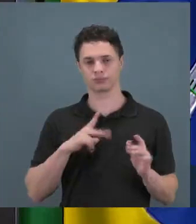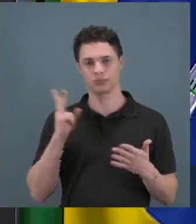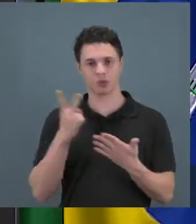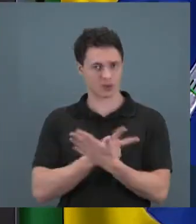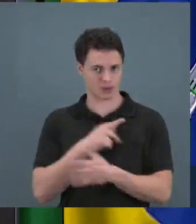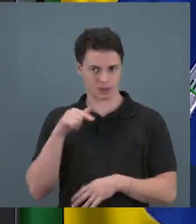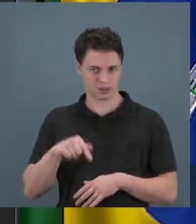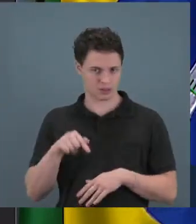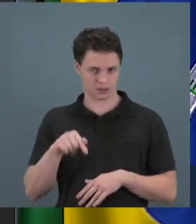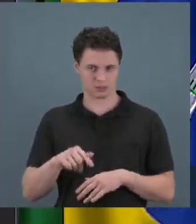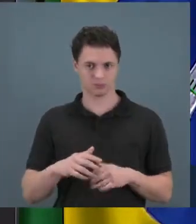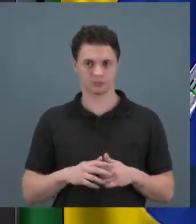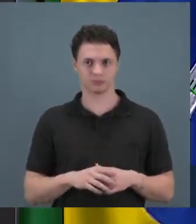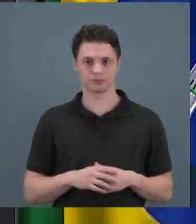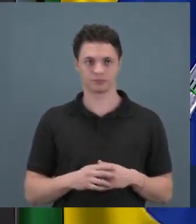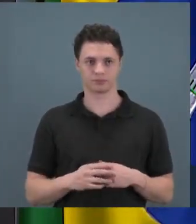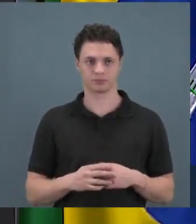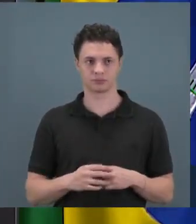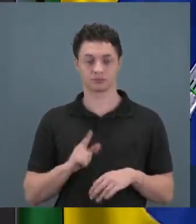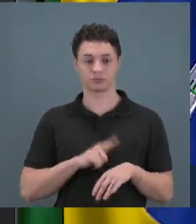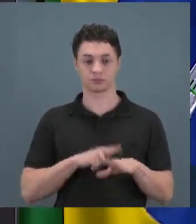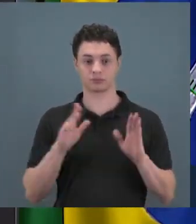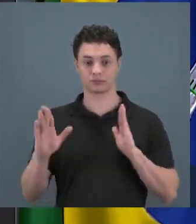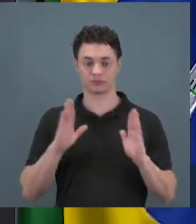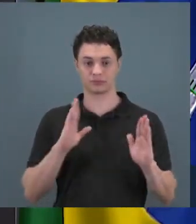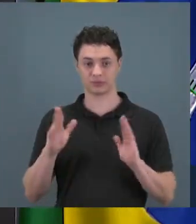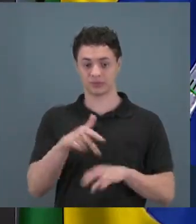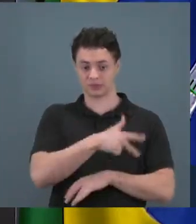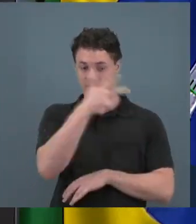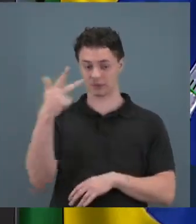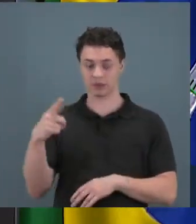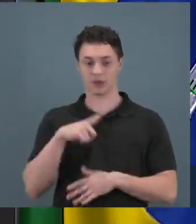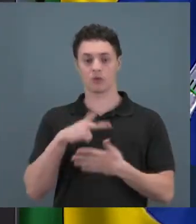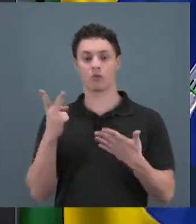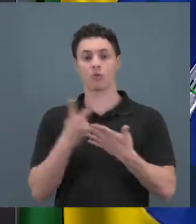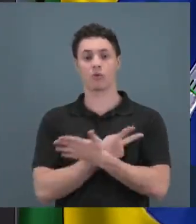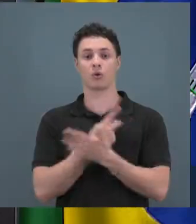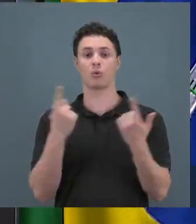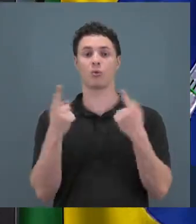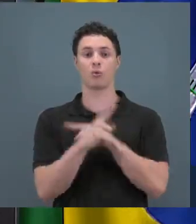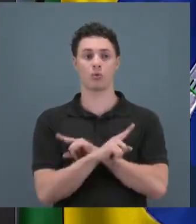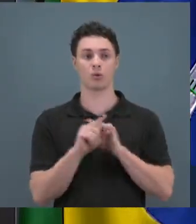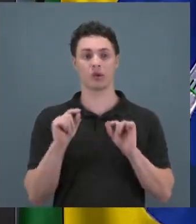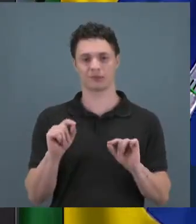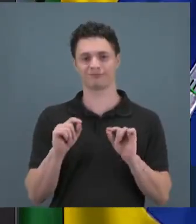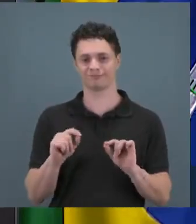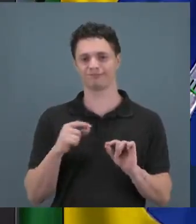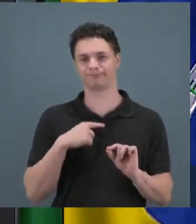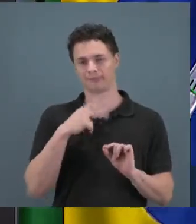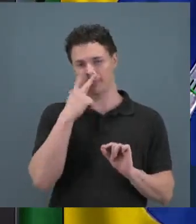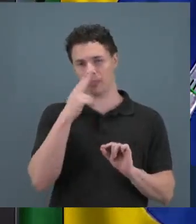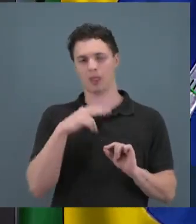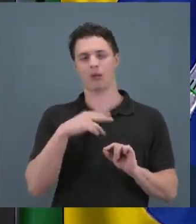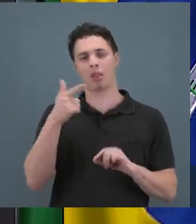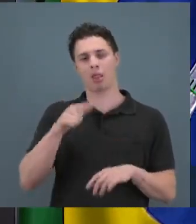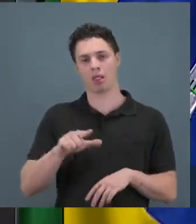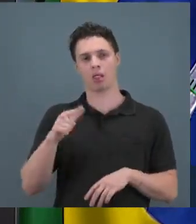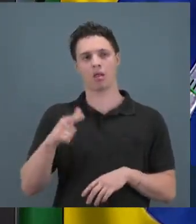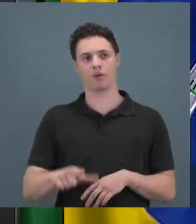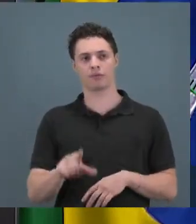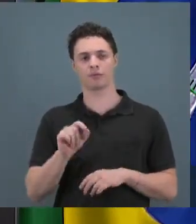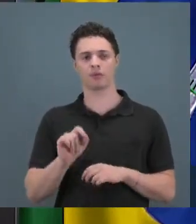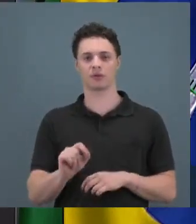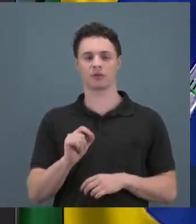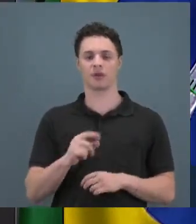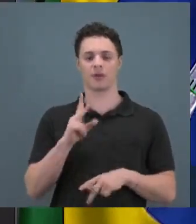no Congresso Nacional. No período natalino aqui tem acontecido o inverso, uma verdadeira repetição do chamado